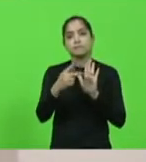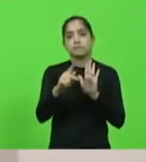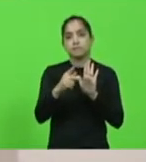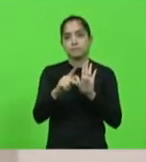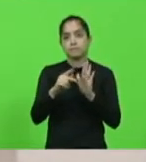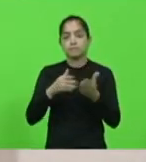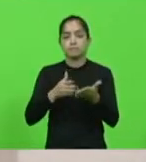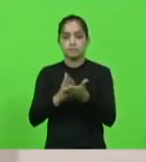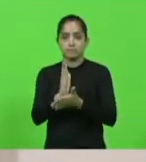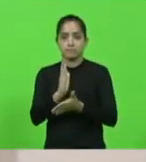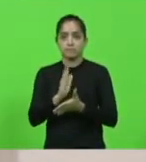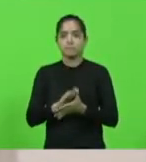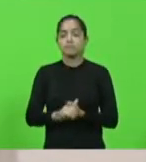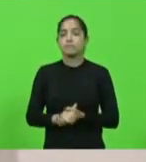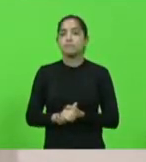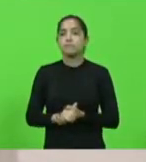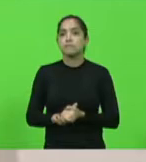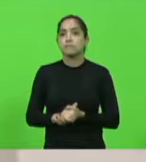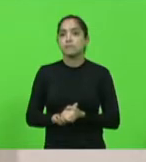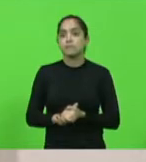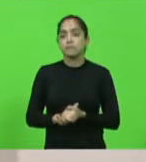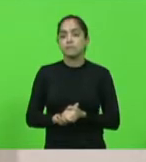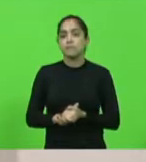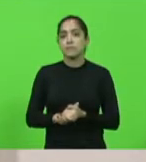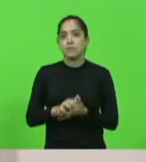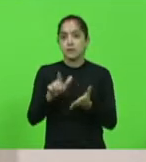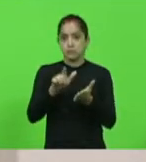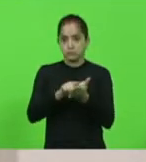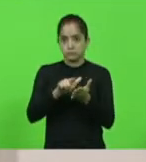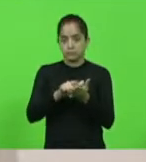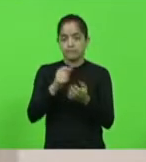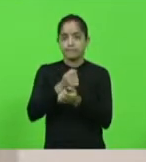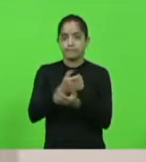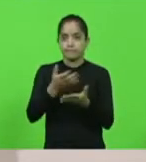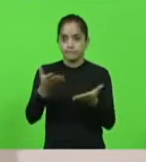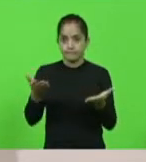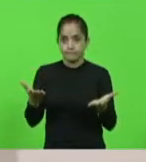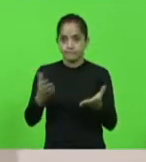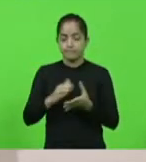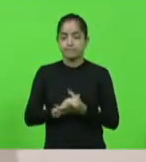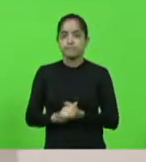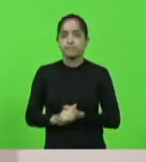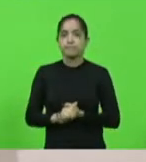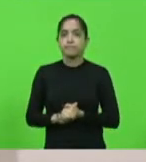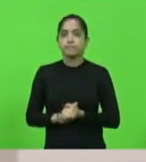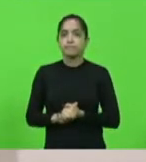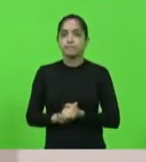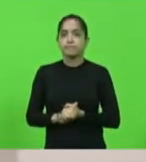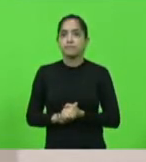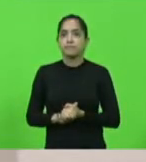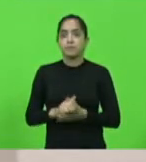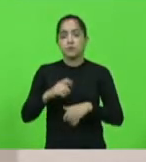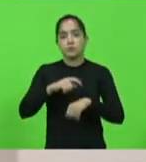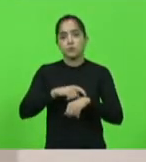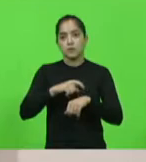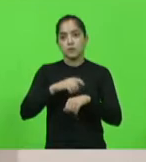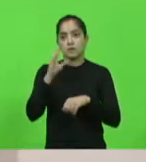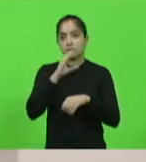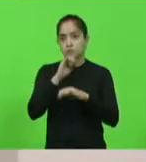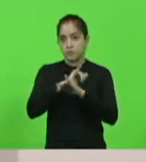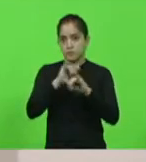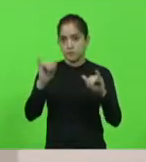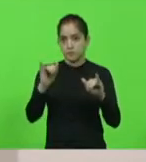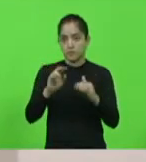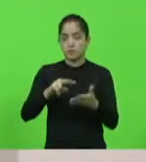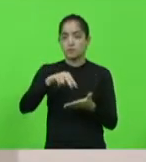deu-as por aprovadas. Expediente, o senhor presidente solicitou que se procedesse à distribuição. Breves comunicações, fizeram